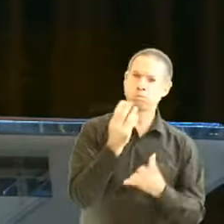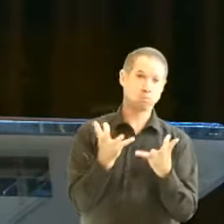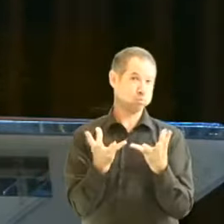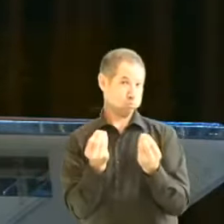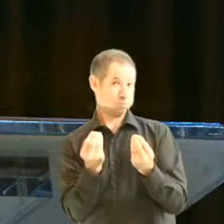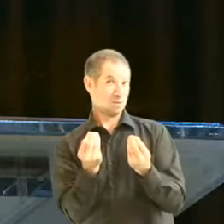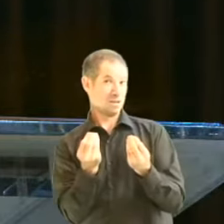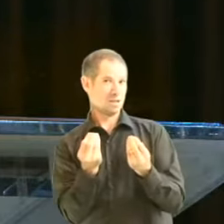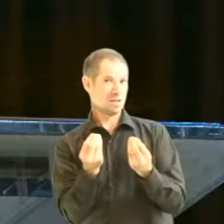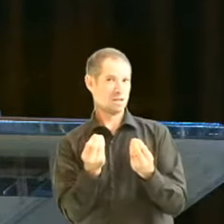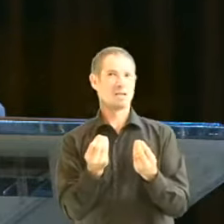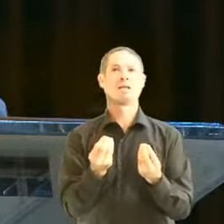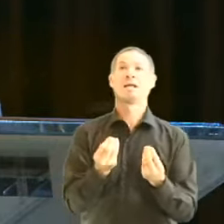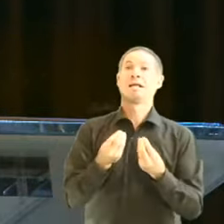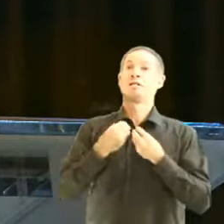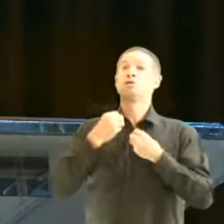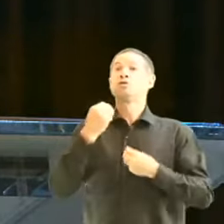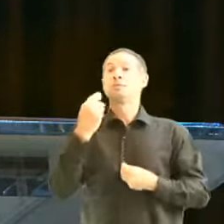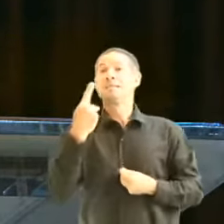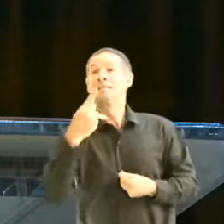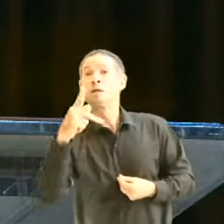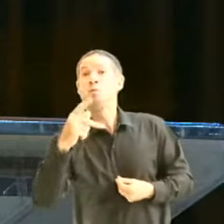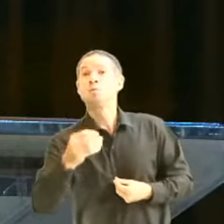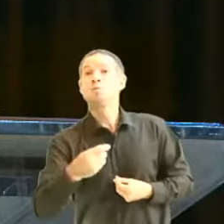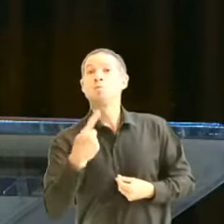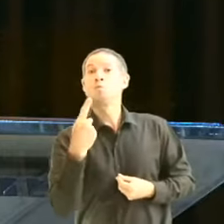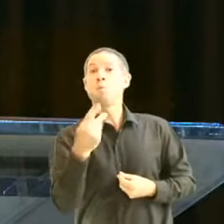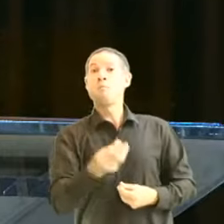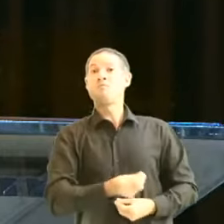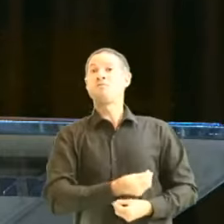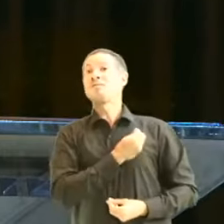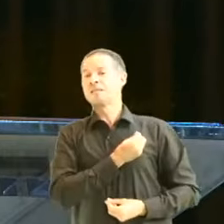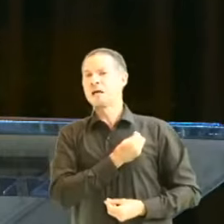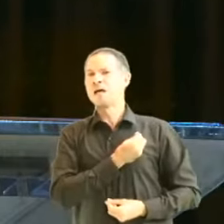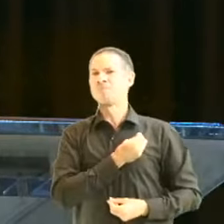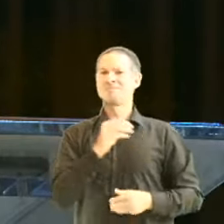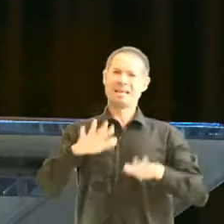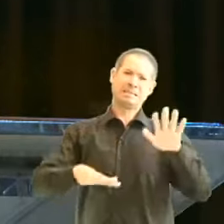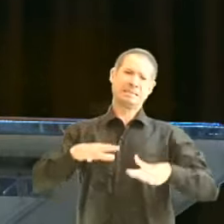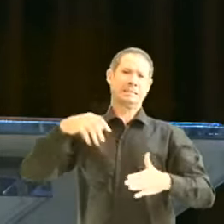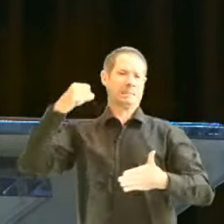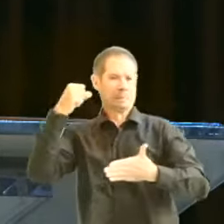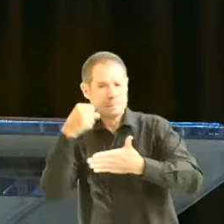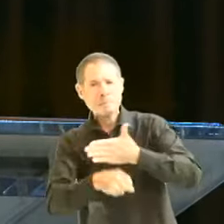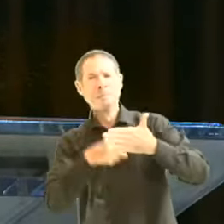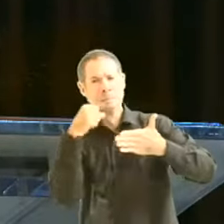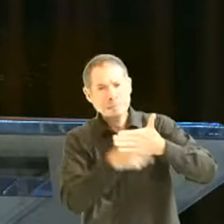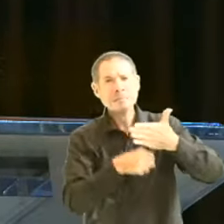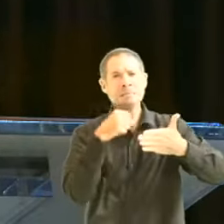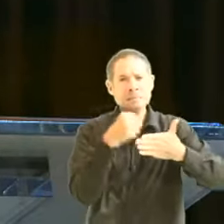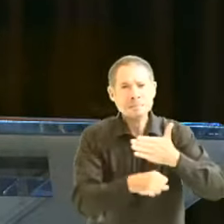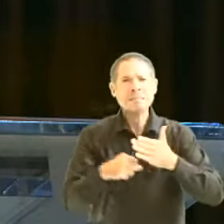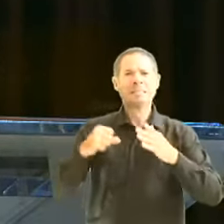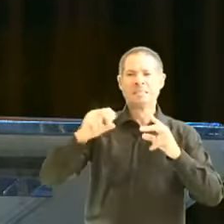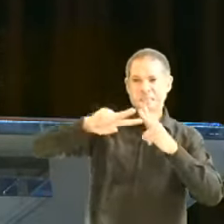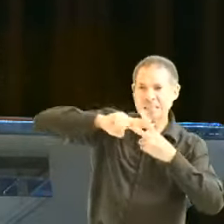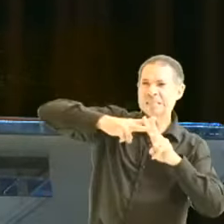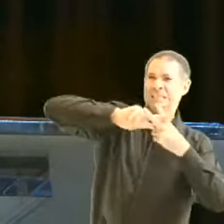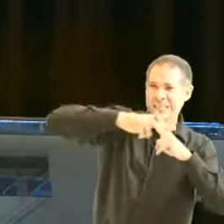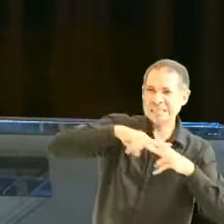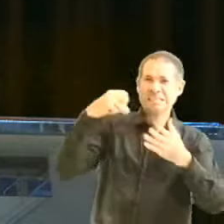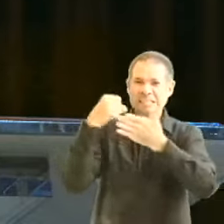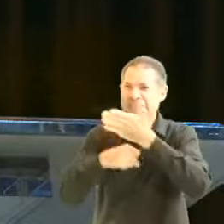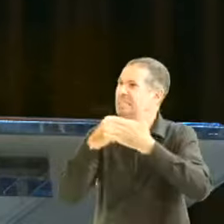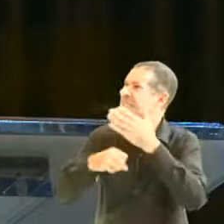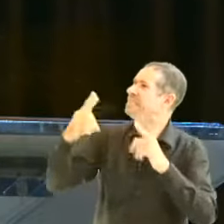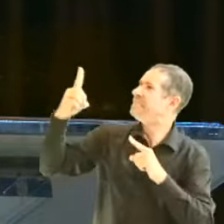oportunidades Deus tem aberto para a tua vida? E que às vezes a gente fica insistindo com Deus, brigando com Deus, lutando com